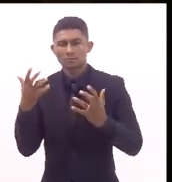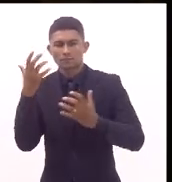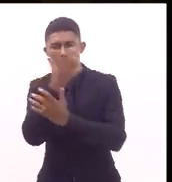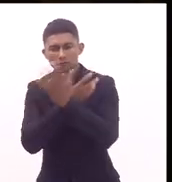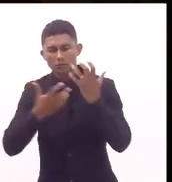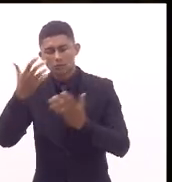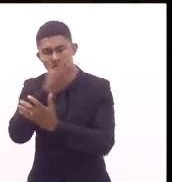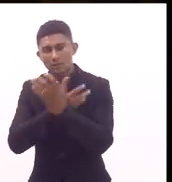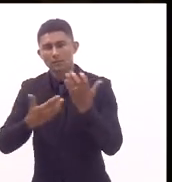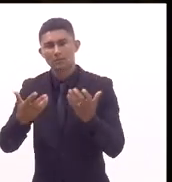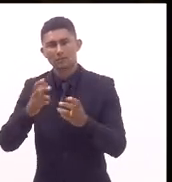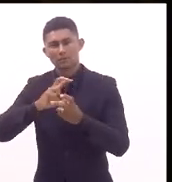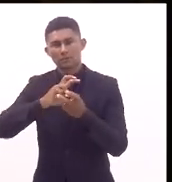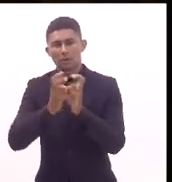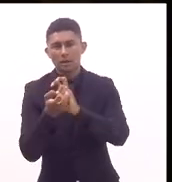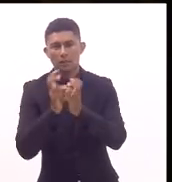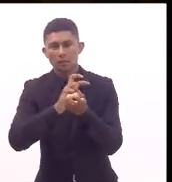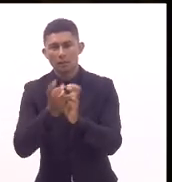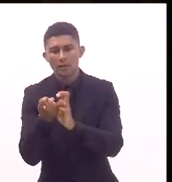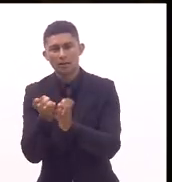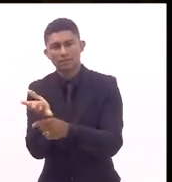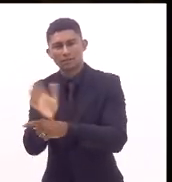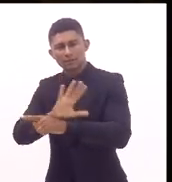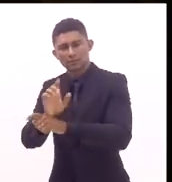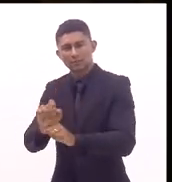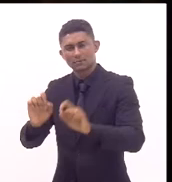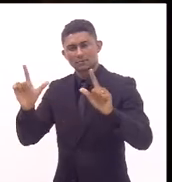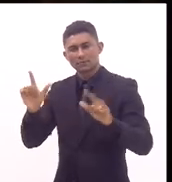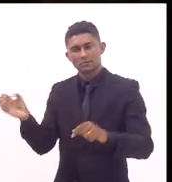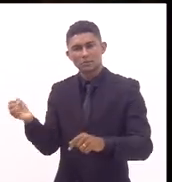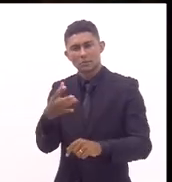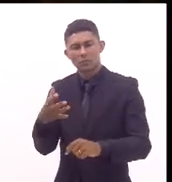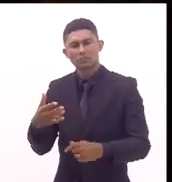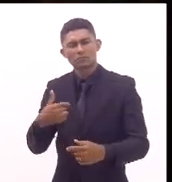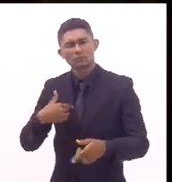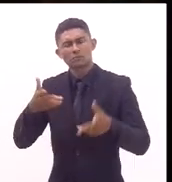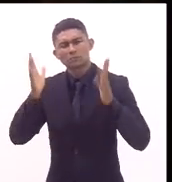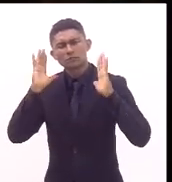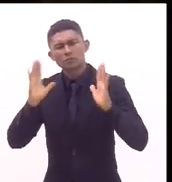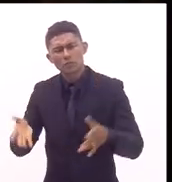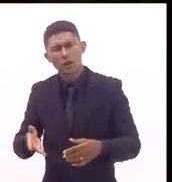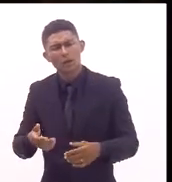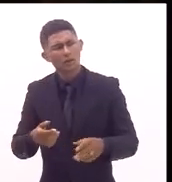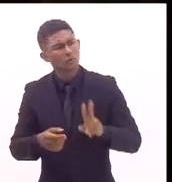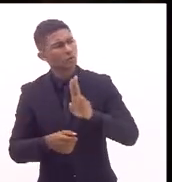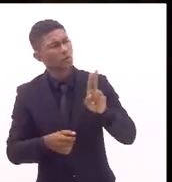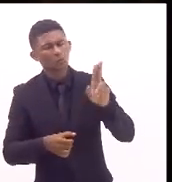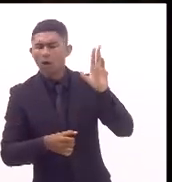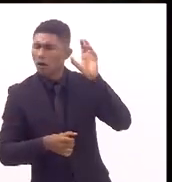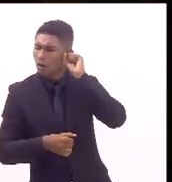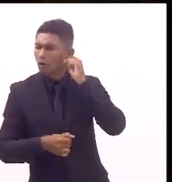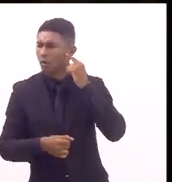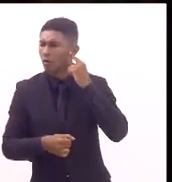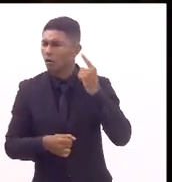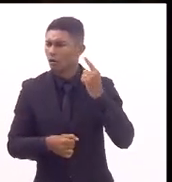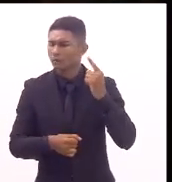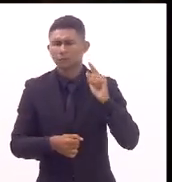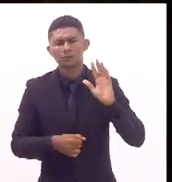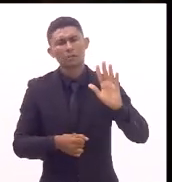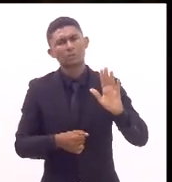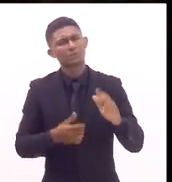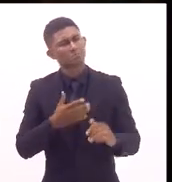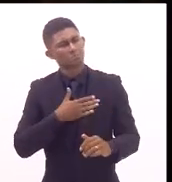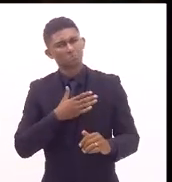de teatro de cinema cinema novo eu ja ouvia é mas as minhas